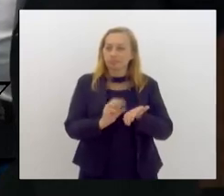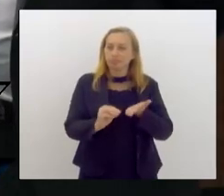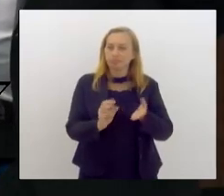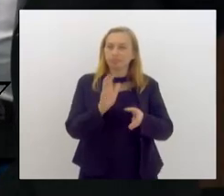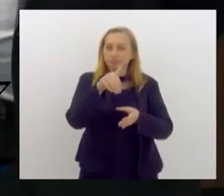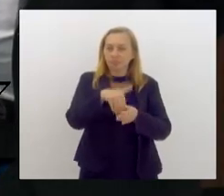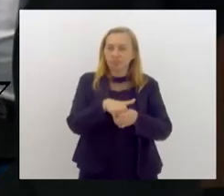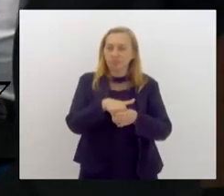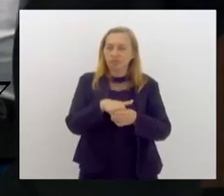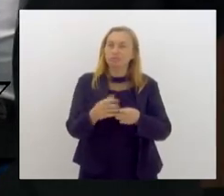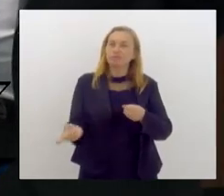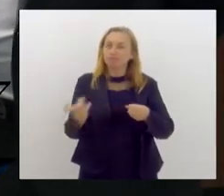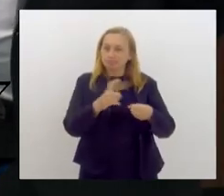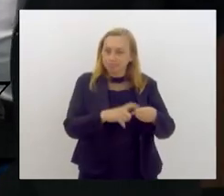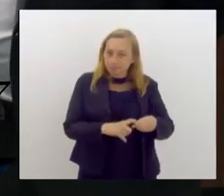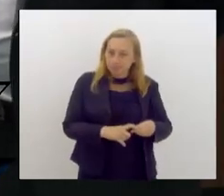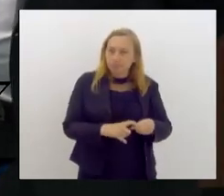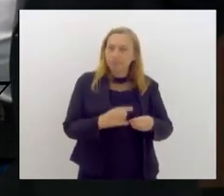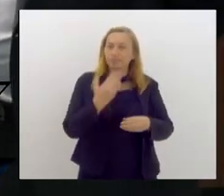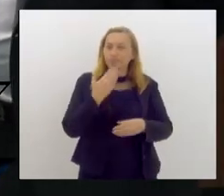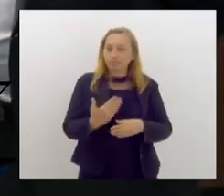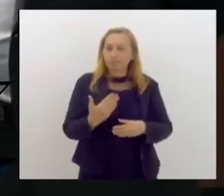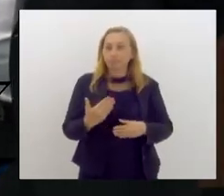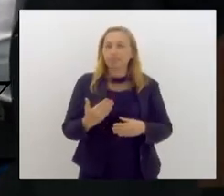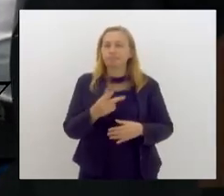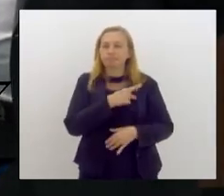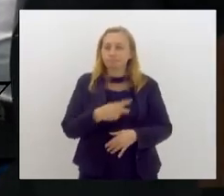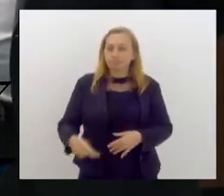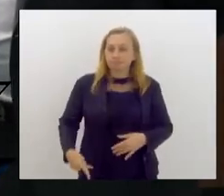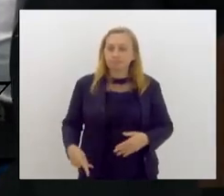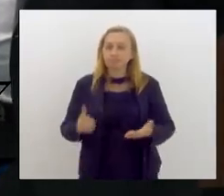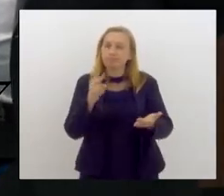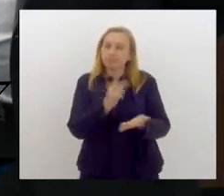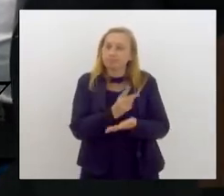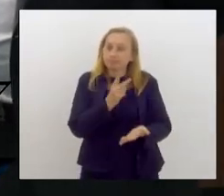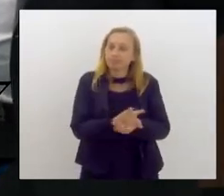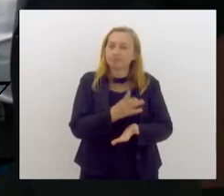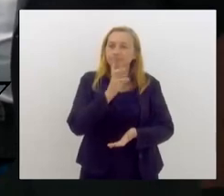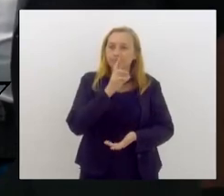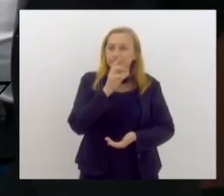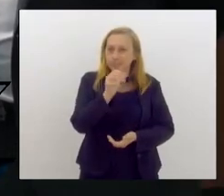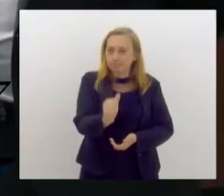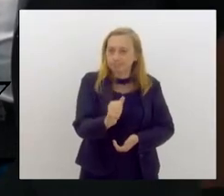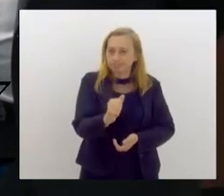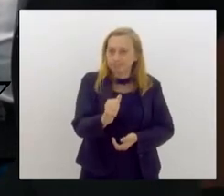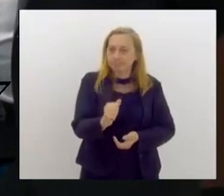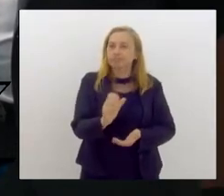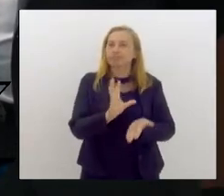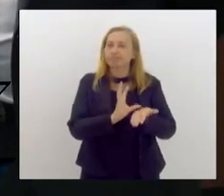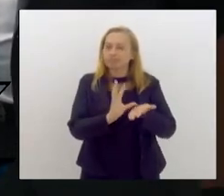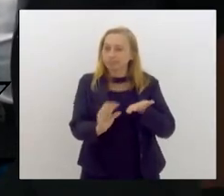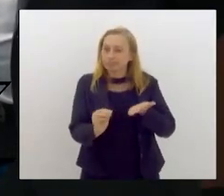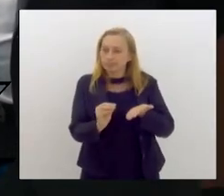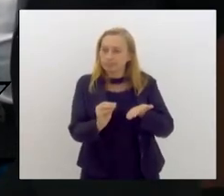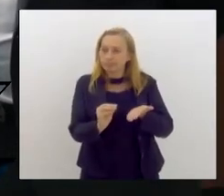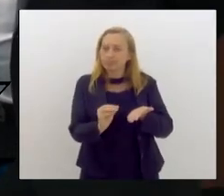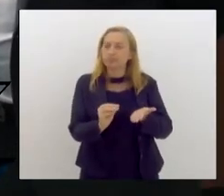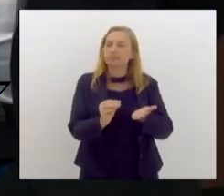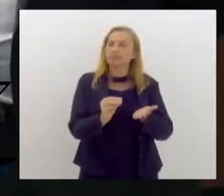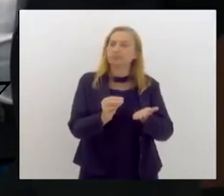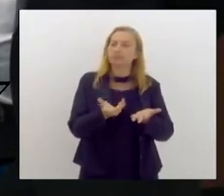volte com ele, por favor, peça à presidência que mesmo o Rodrigo Amorim pautando,